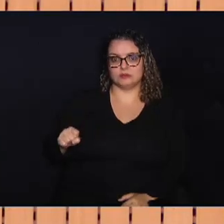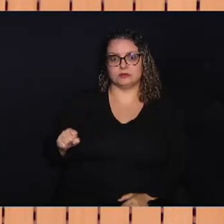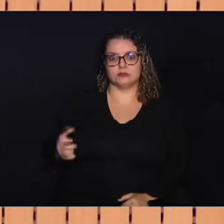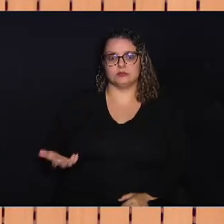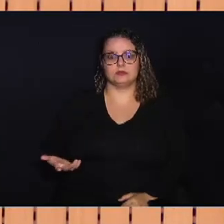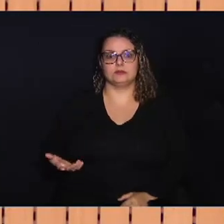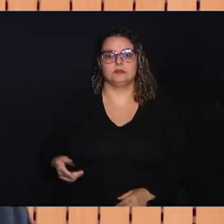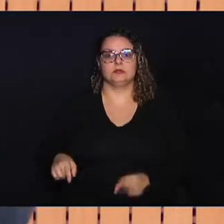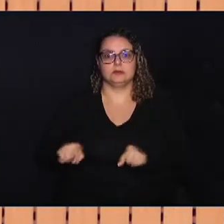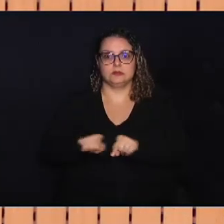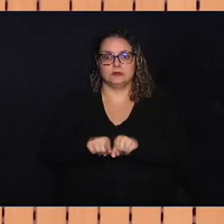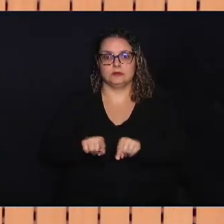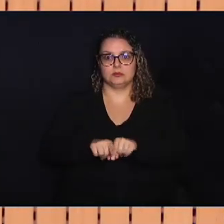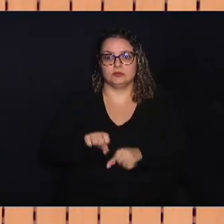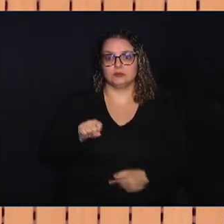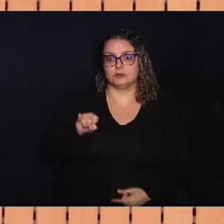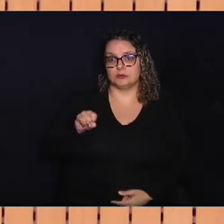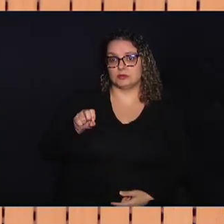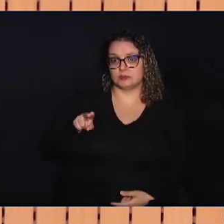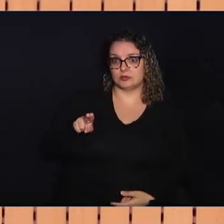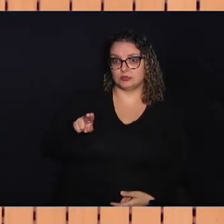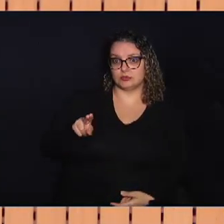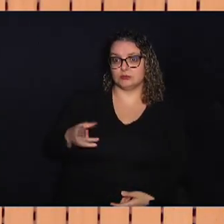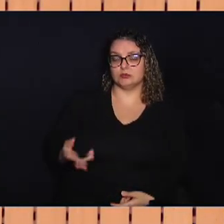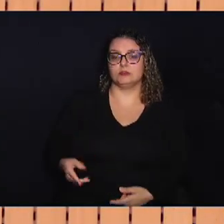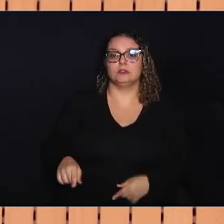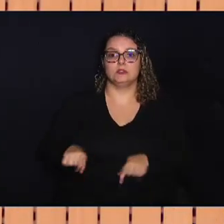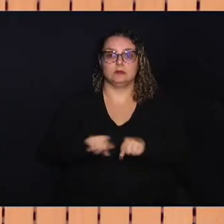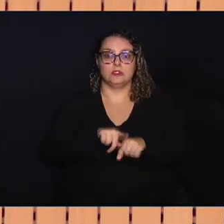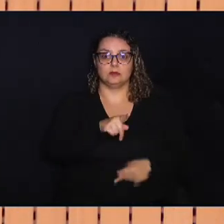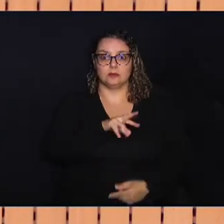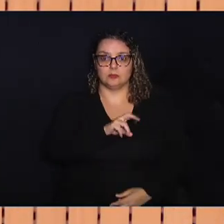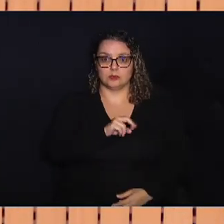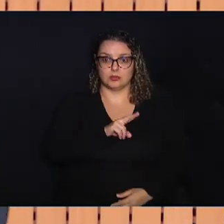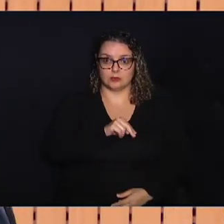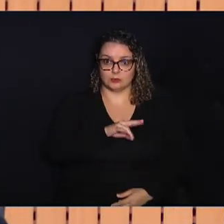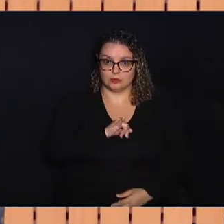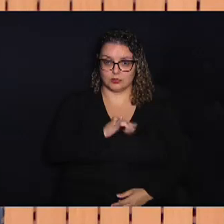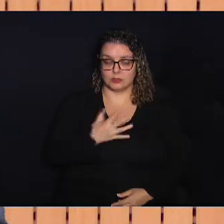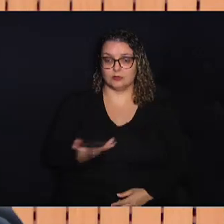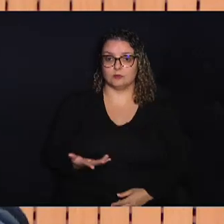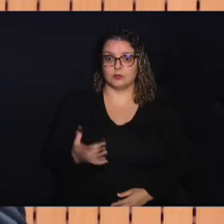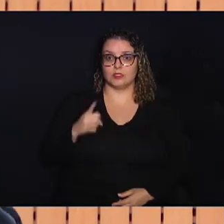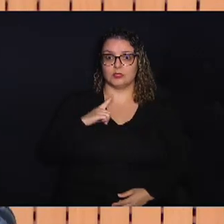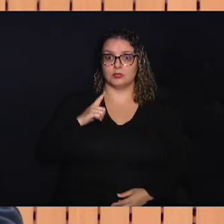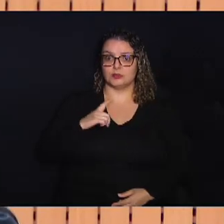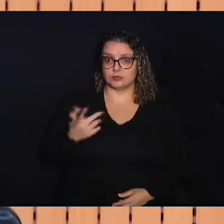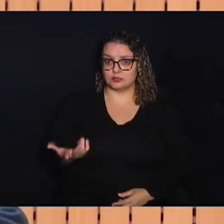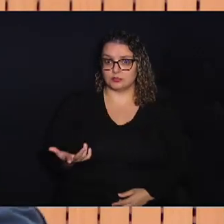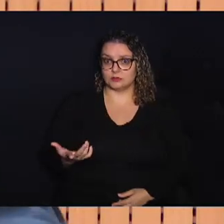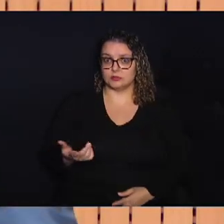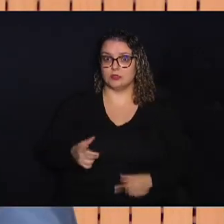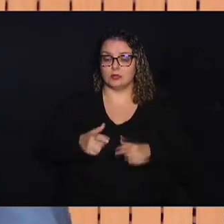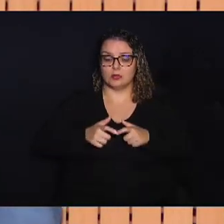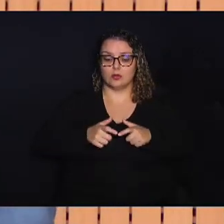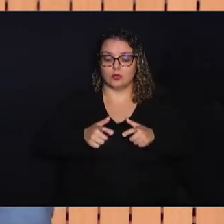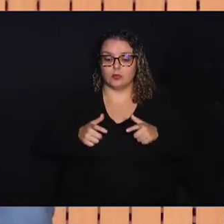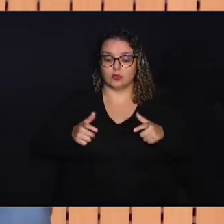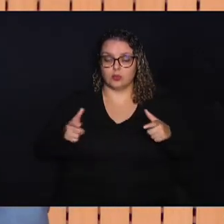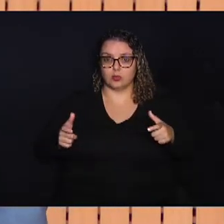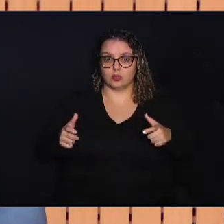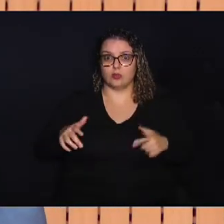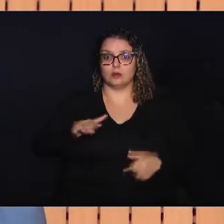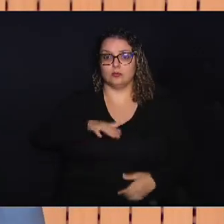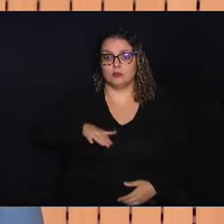através do SISU como através do ProUni. E nós tivemos um crescimento grande na